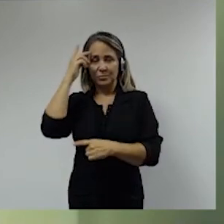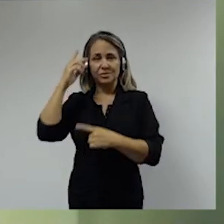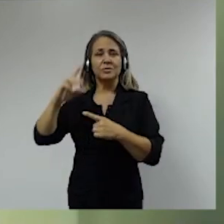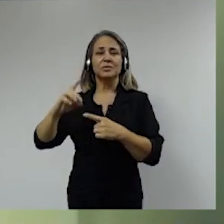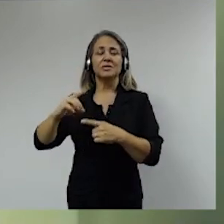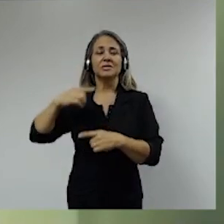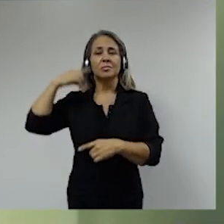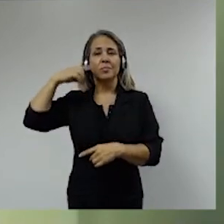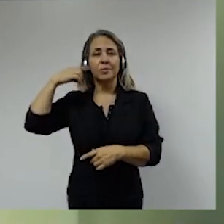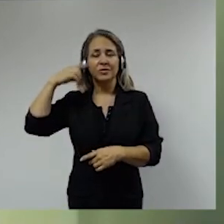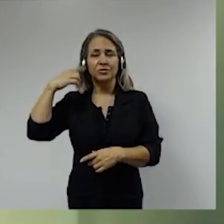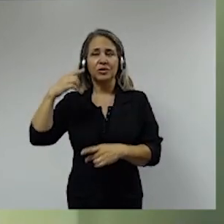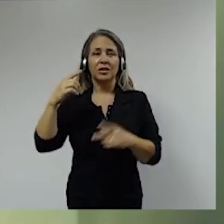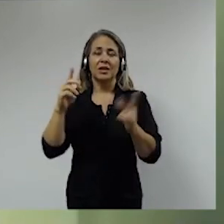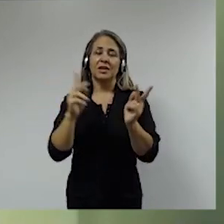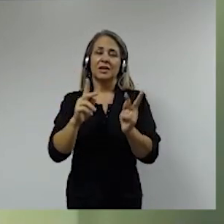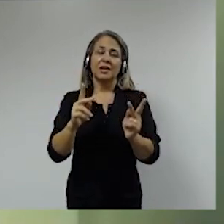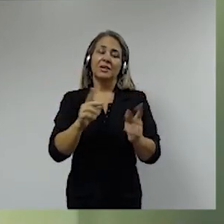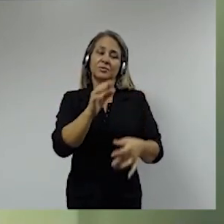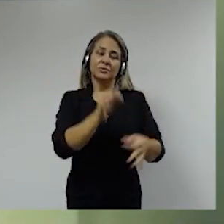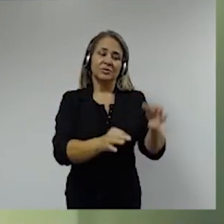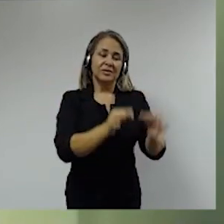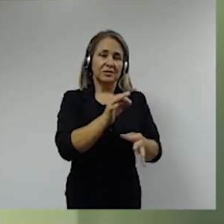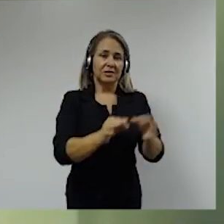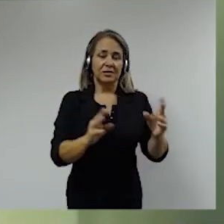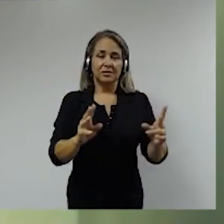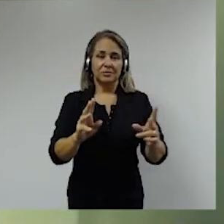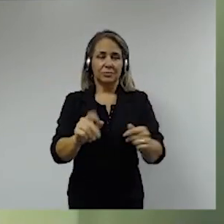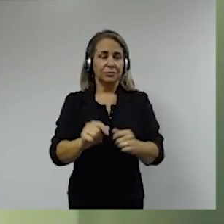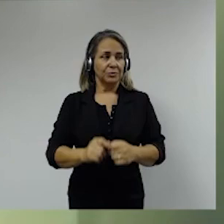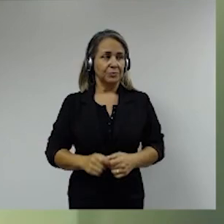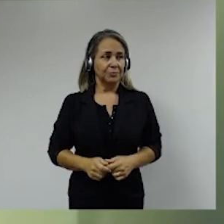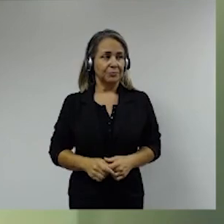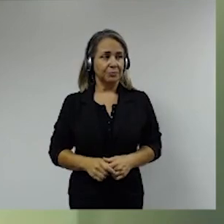advogados, às partes e o judiciário.